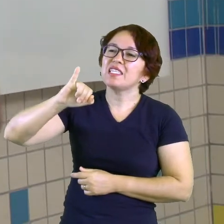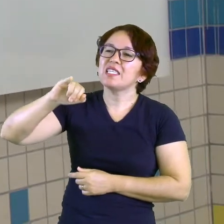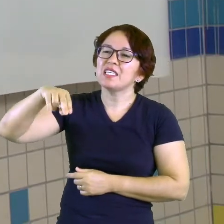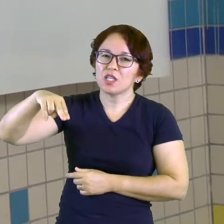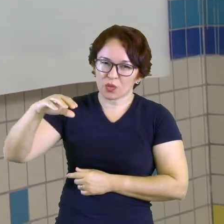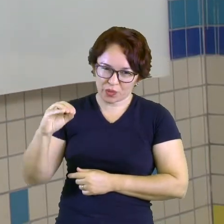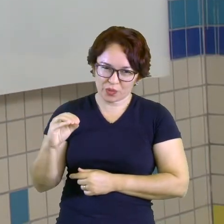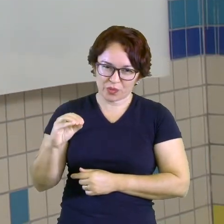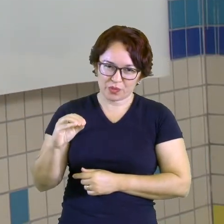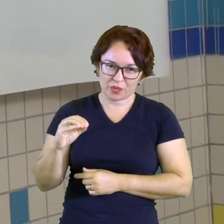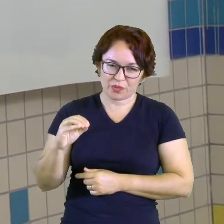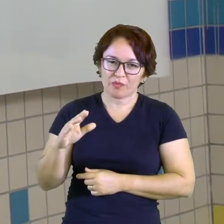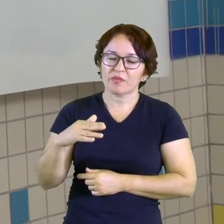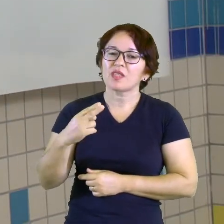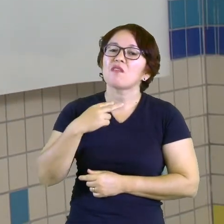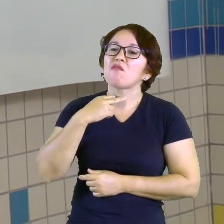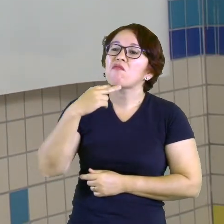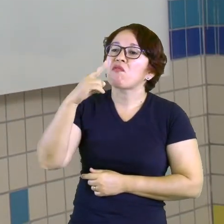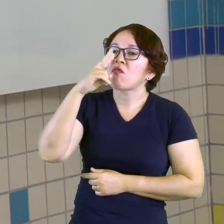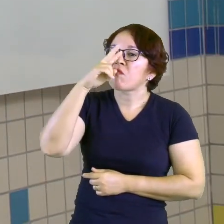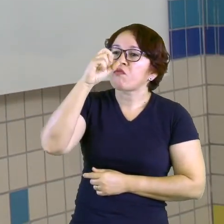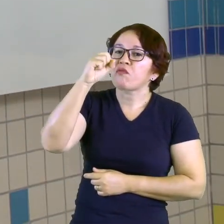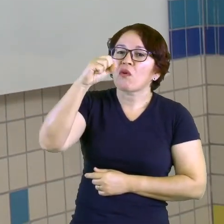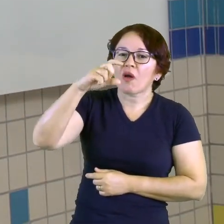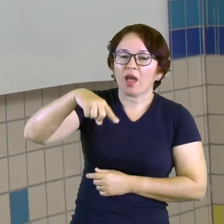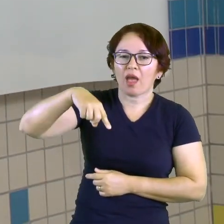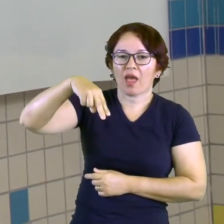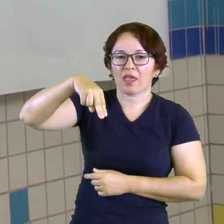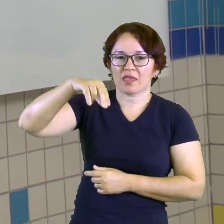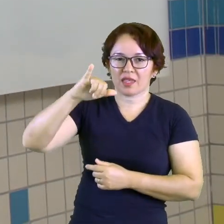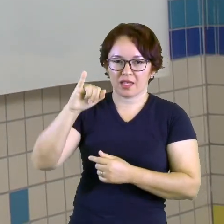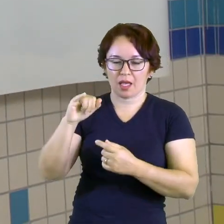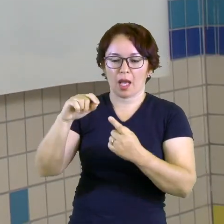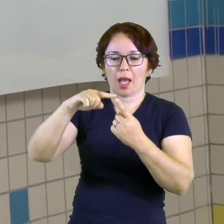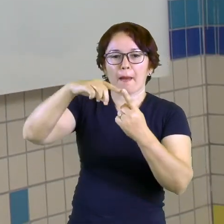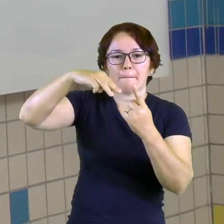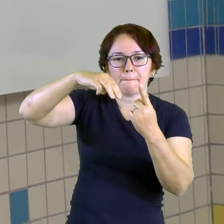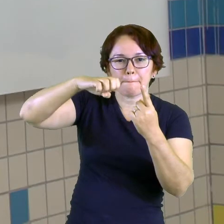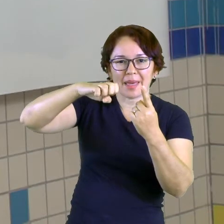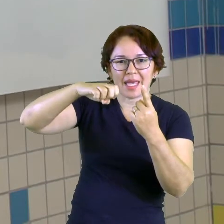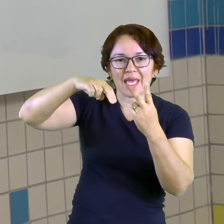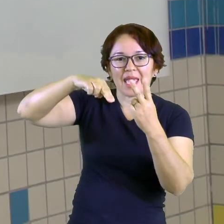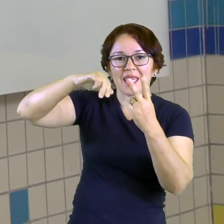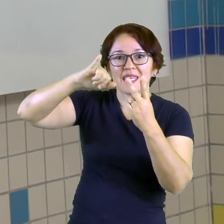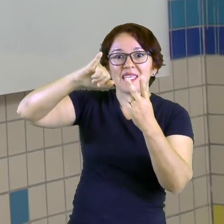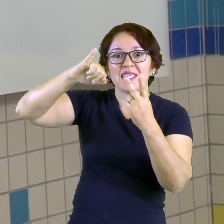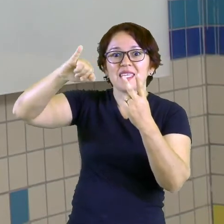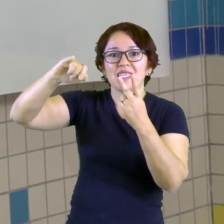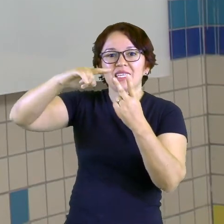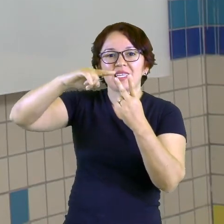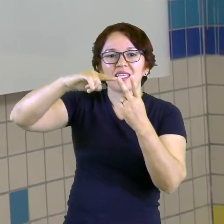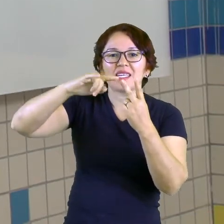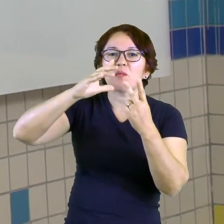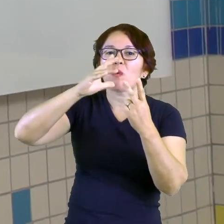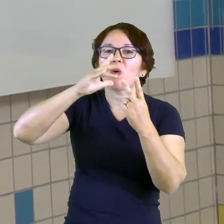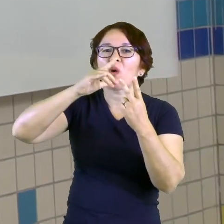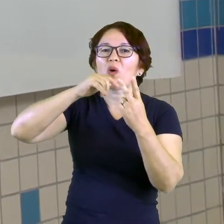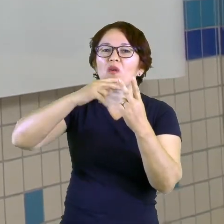Menino. Qual é a sílaba tônica? O ni. É a última ou a penúltima? A penúltima. Então,